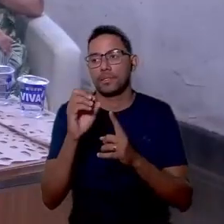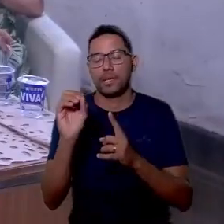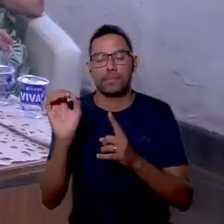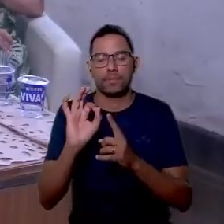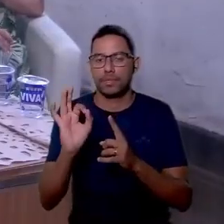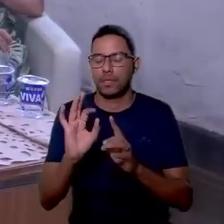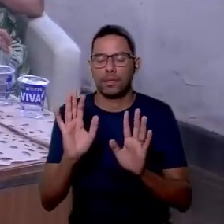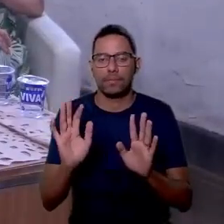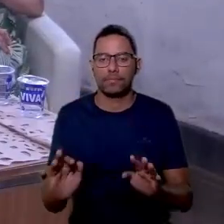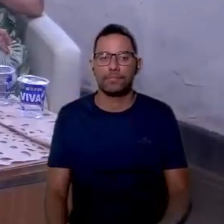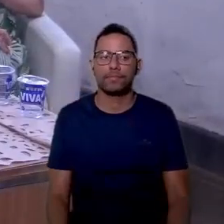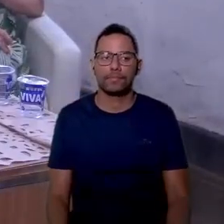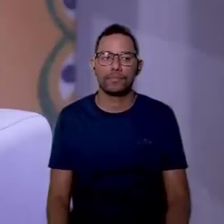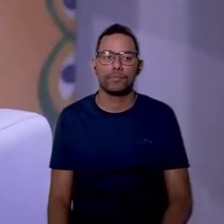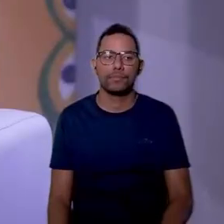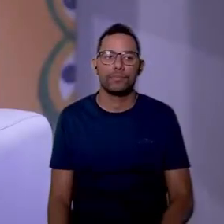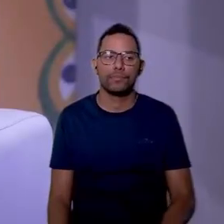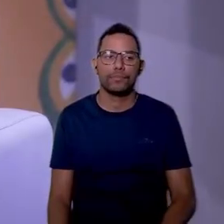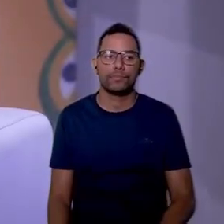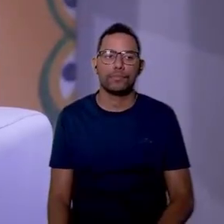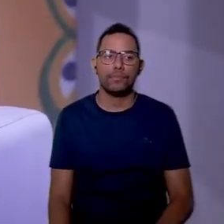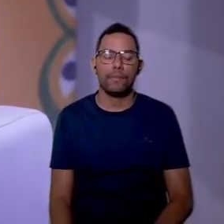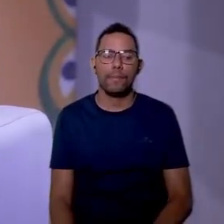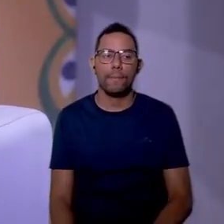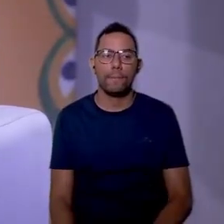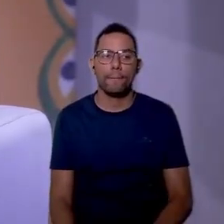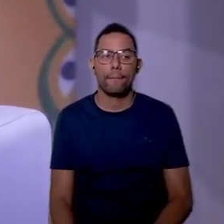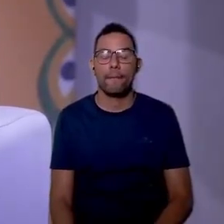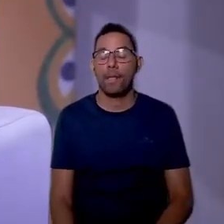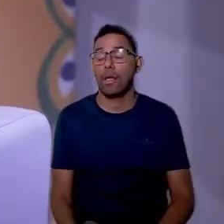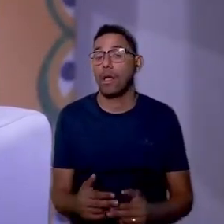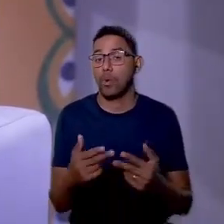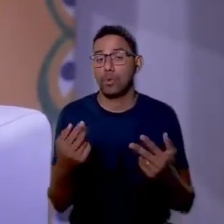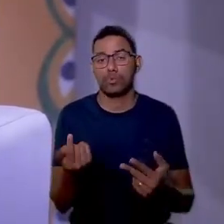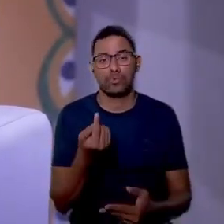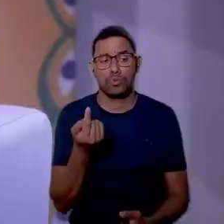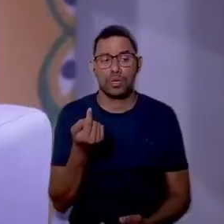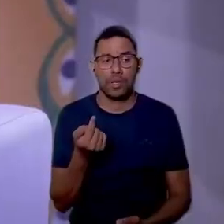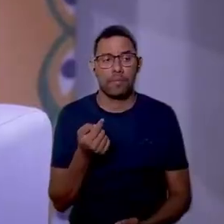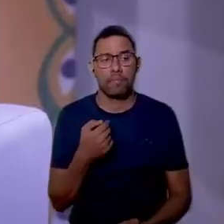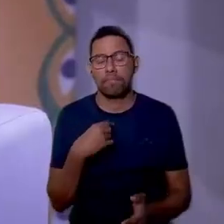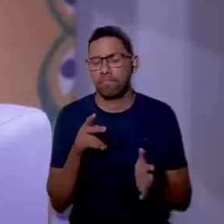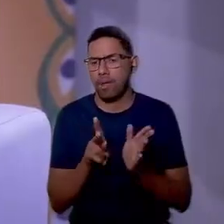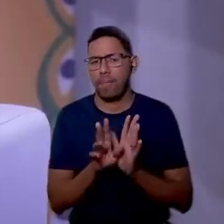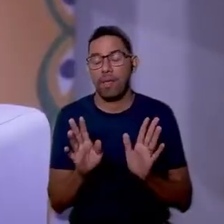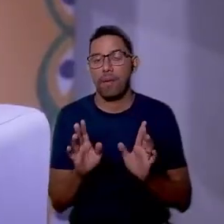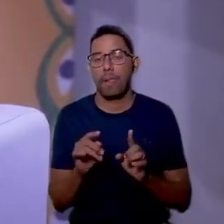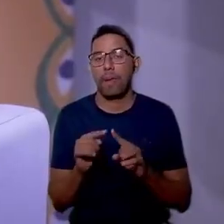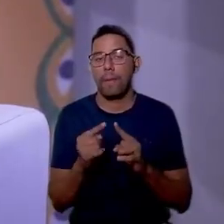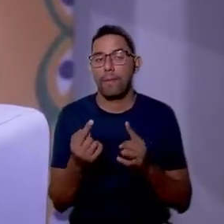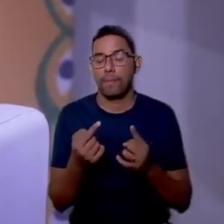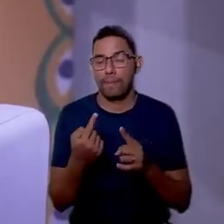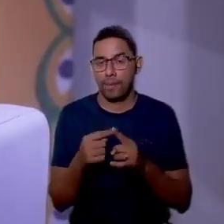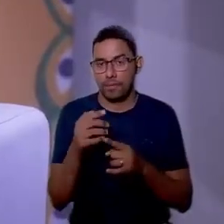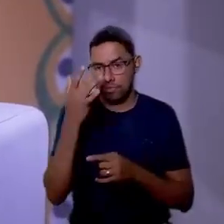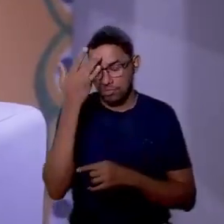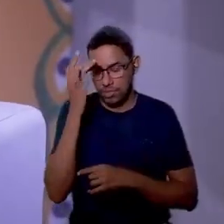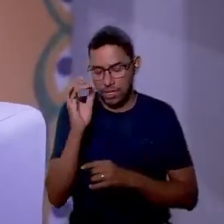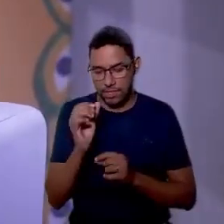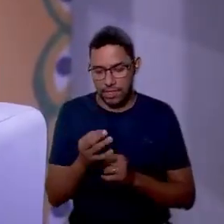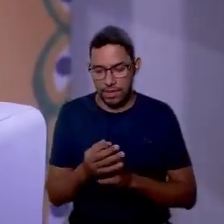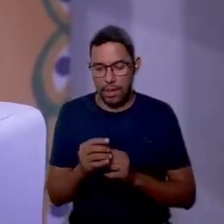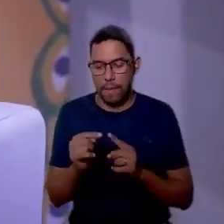incentivo fiscal. Isso é uma coisa bem única. Eu não vou dizer exclusiva, porque eu não tenho certeza